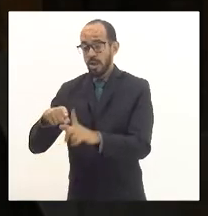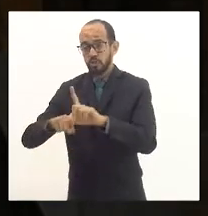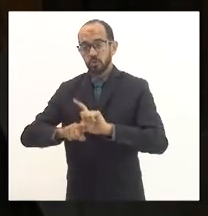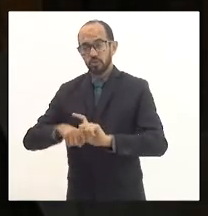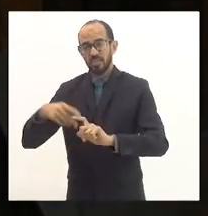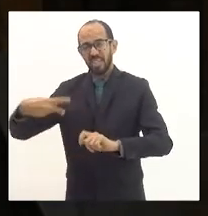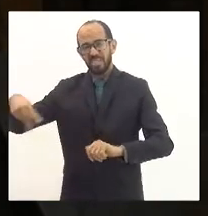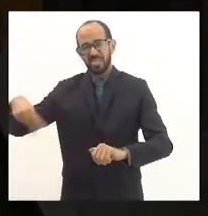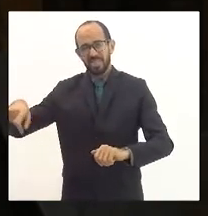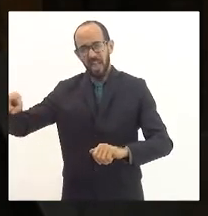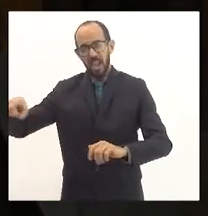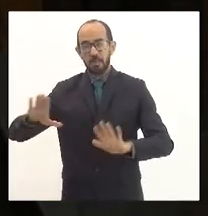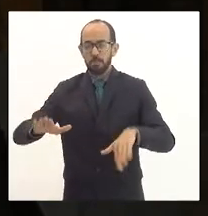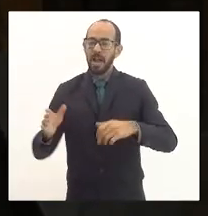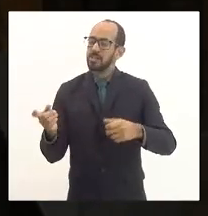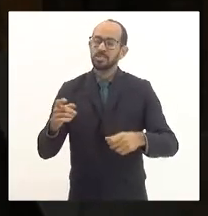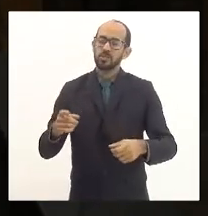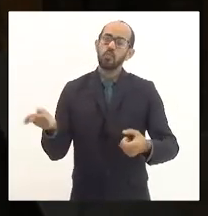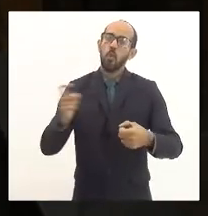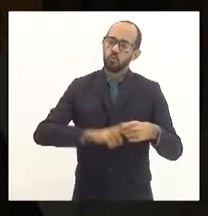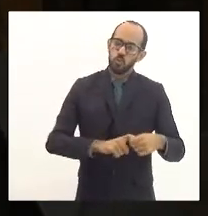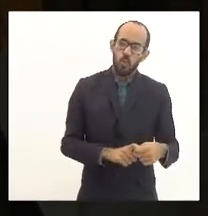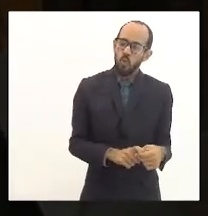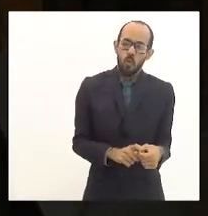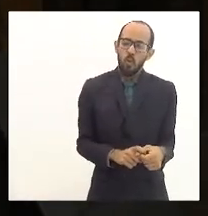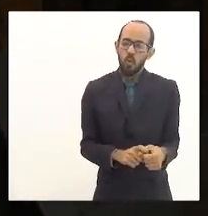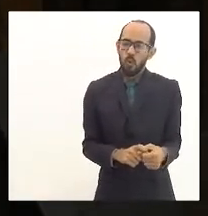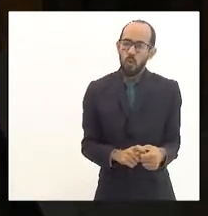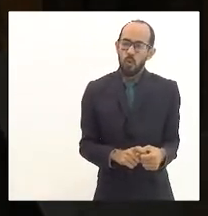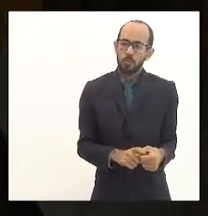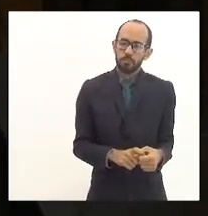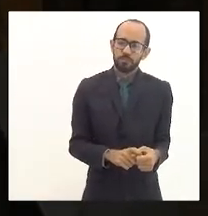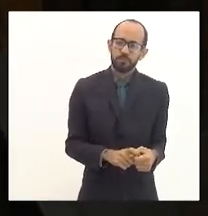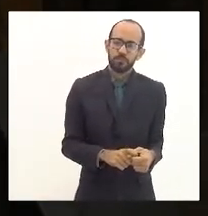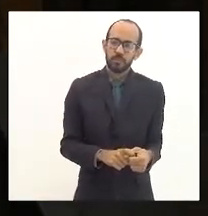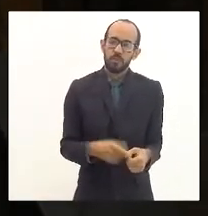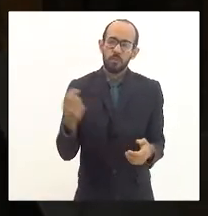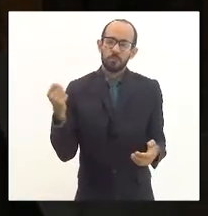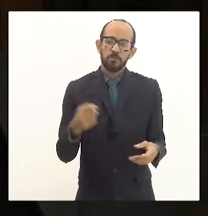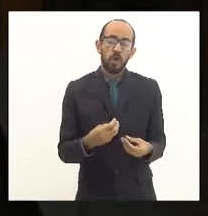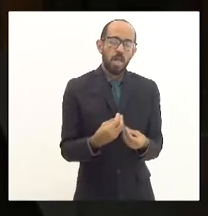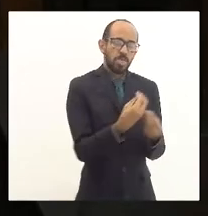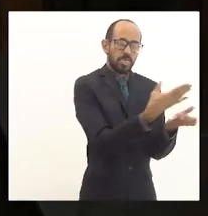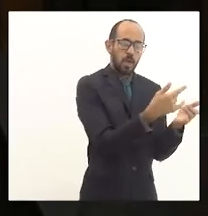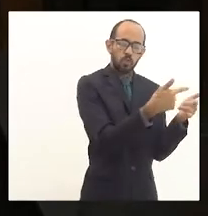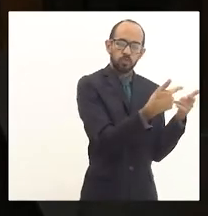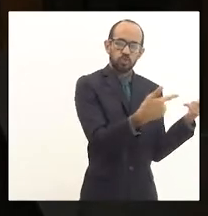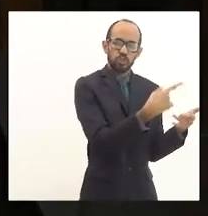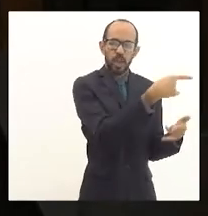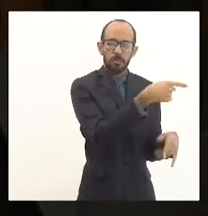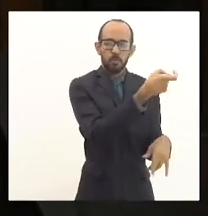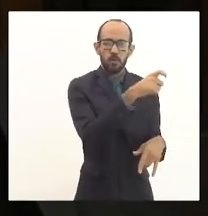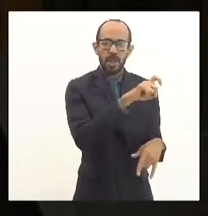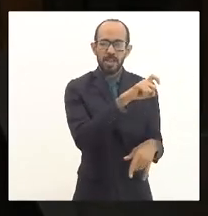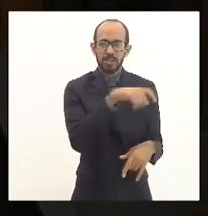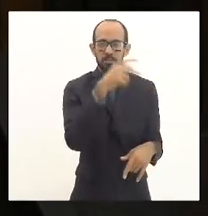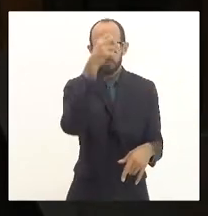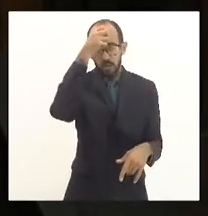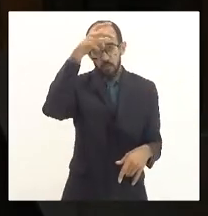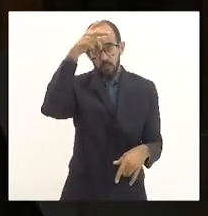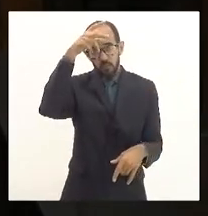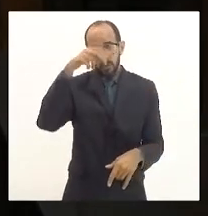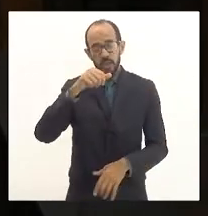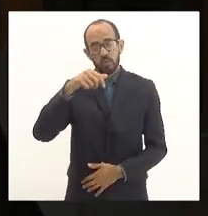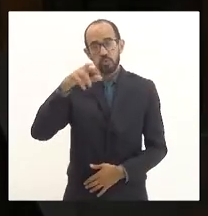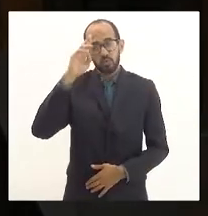cheque esse que voltou já que se foi pago o ex-prefeito Cardoso Moreira senhor Gegê e nós